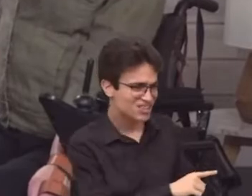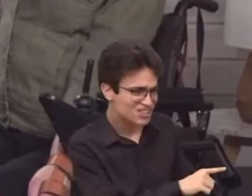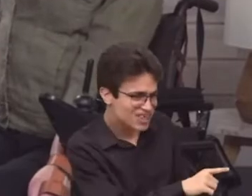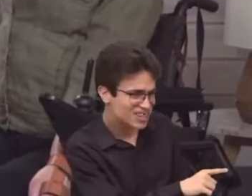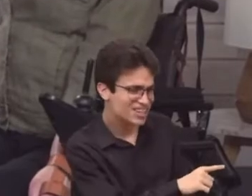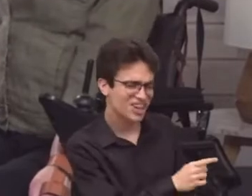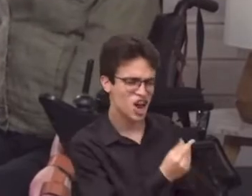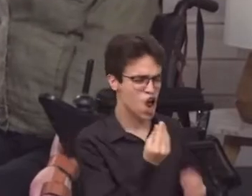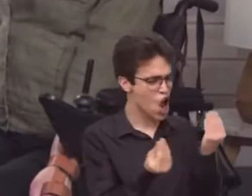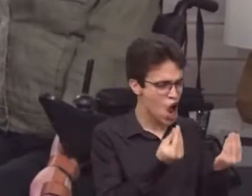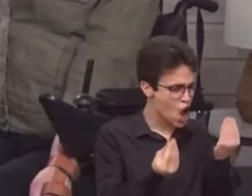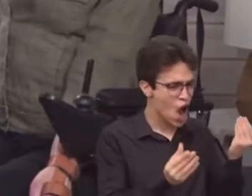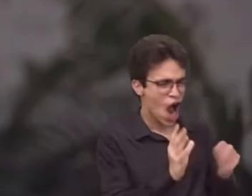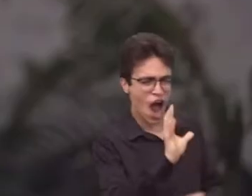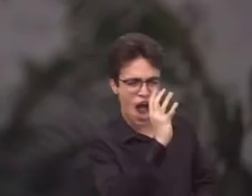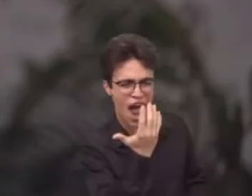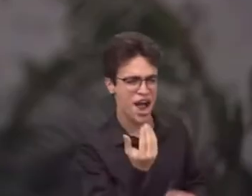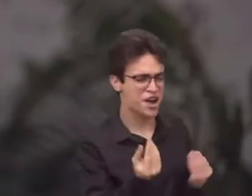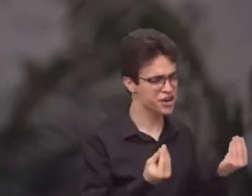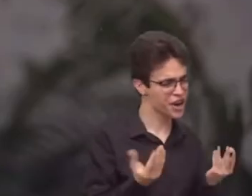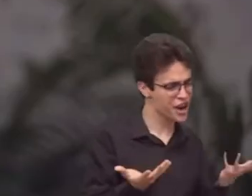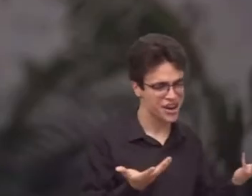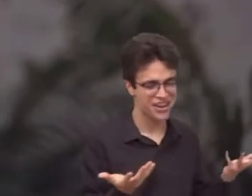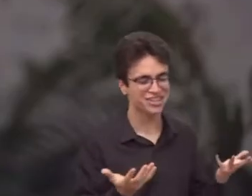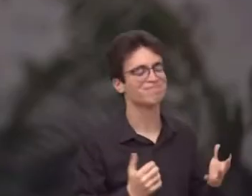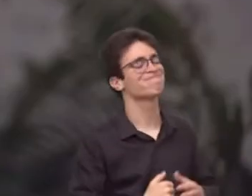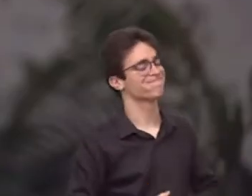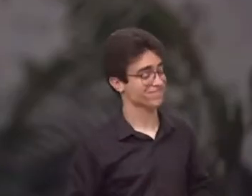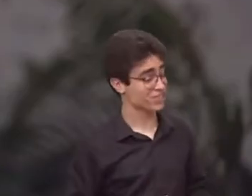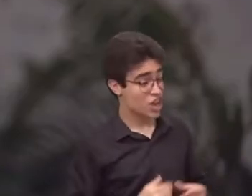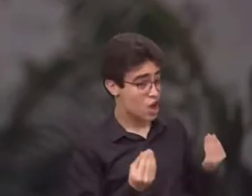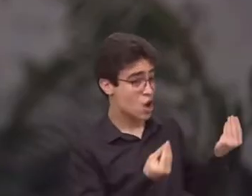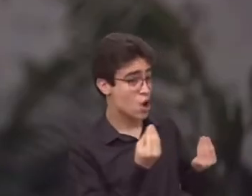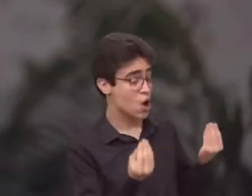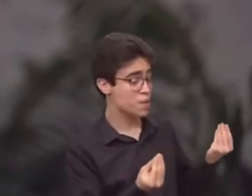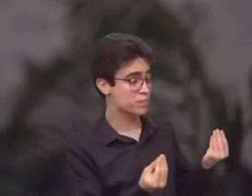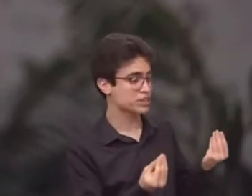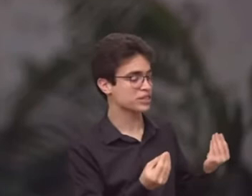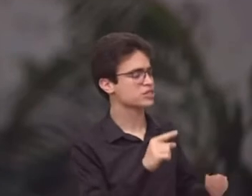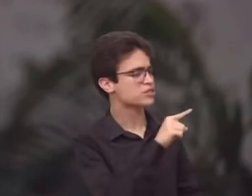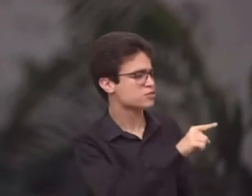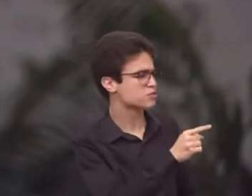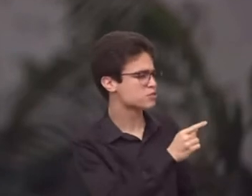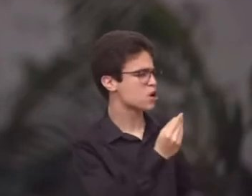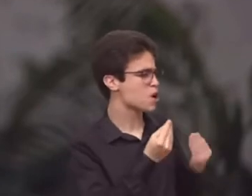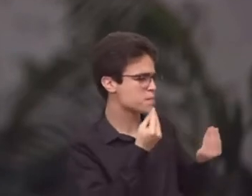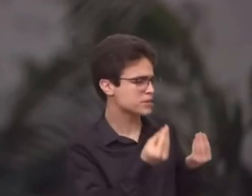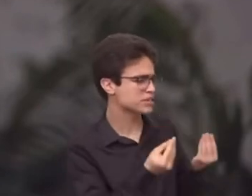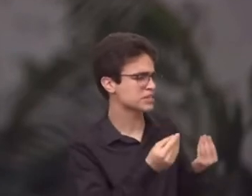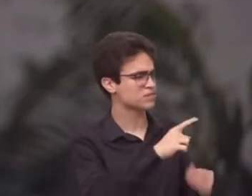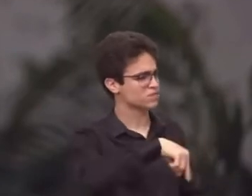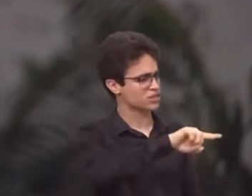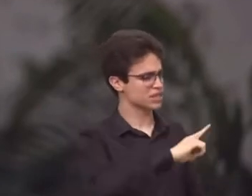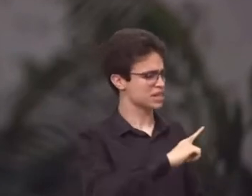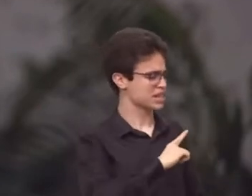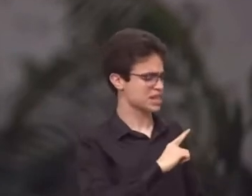Como é que pode ser isso né E como é que você lida com os conflitos interiores